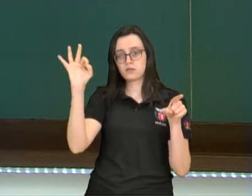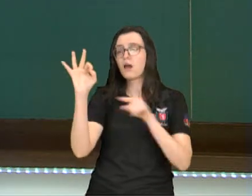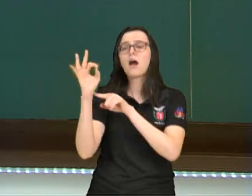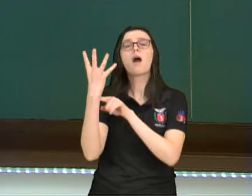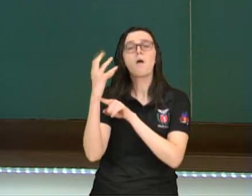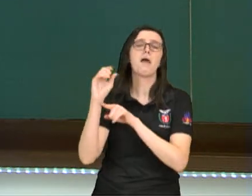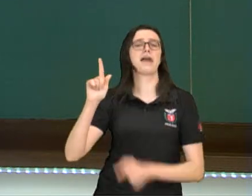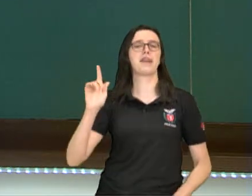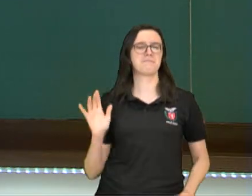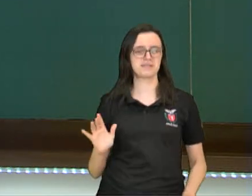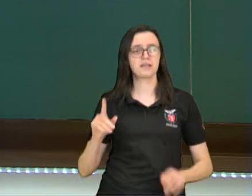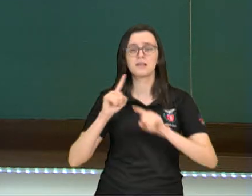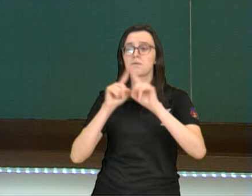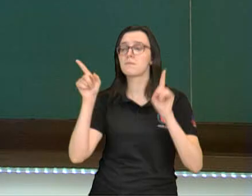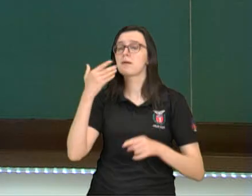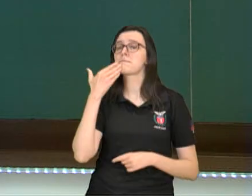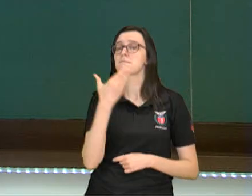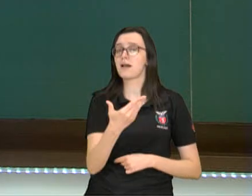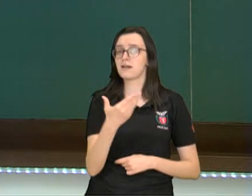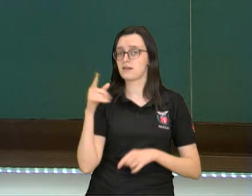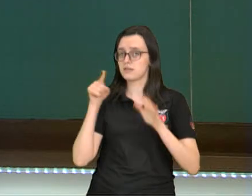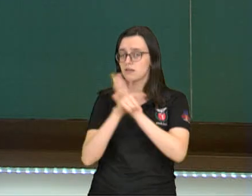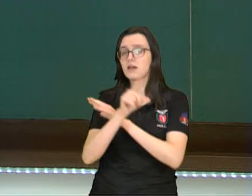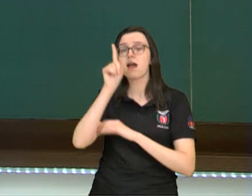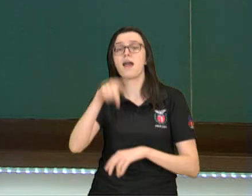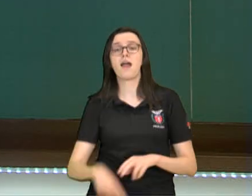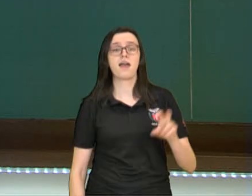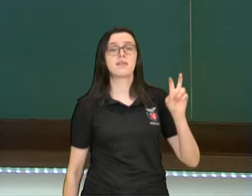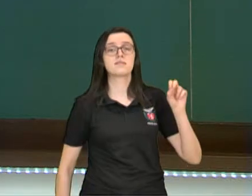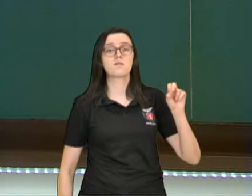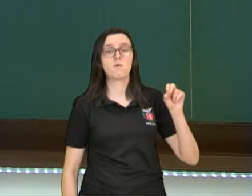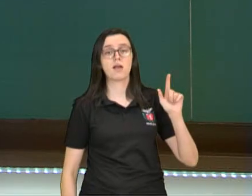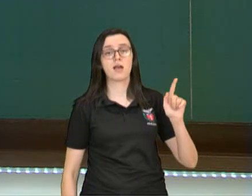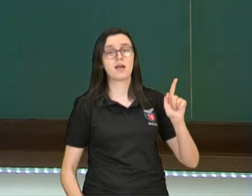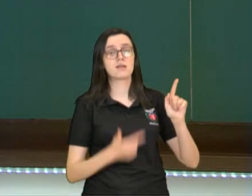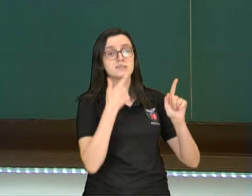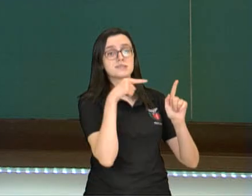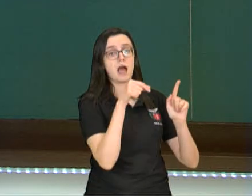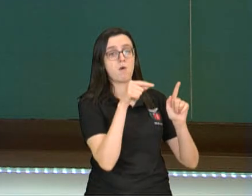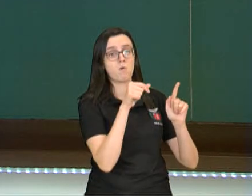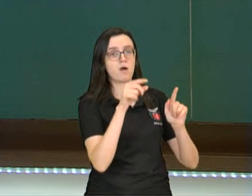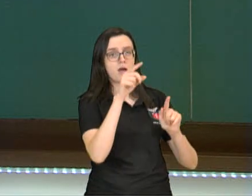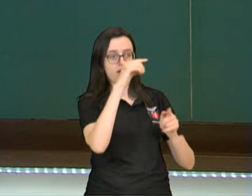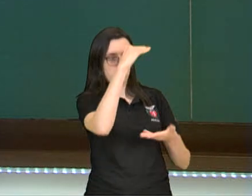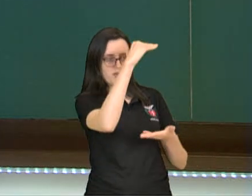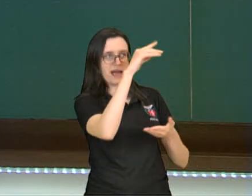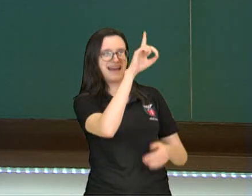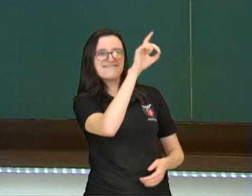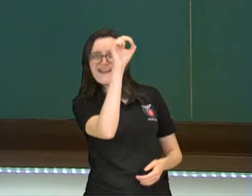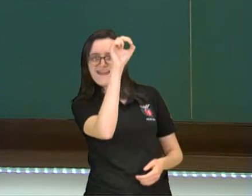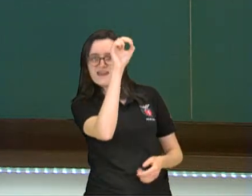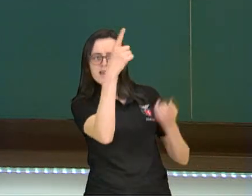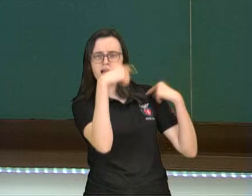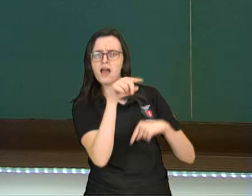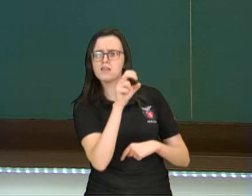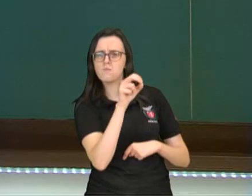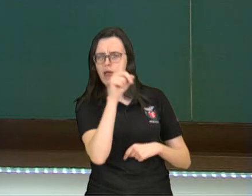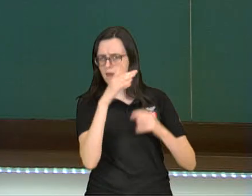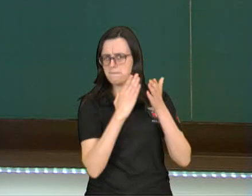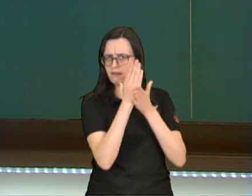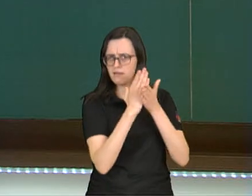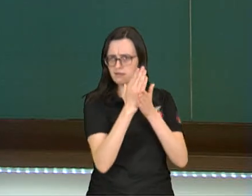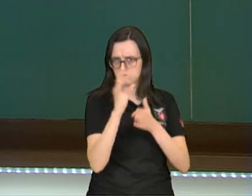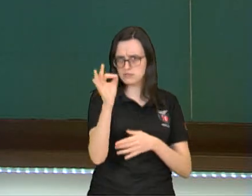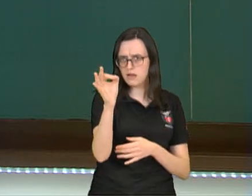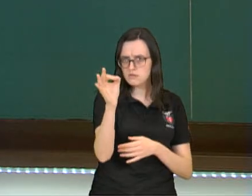que o meu exercício está pedindo 50 gramas de sal. Então, 50 não é metade de 100? É,